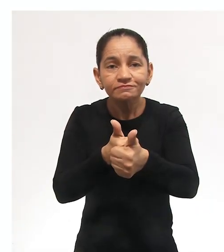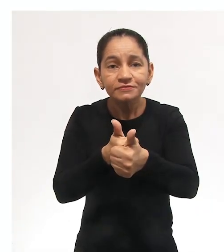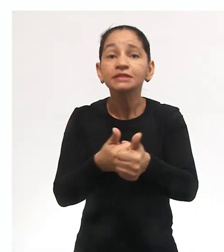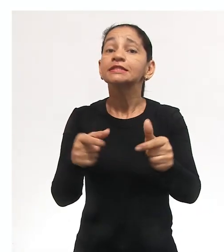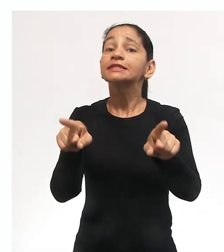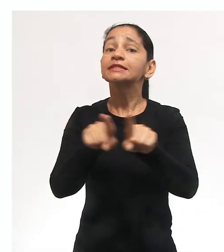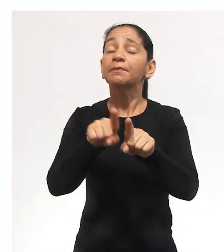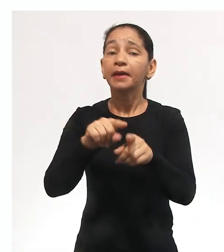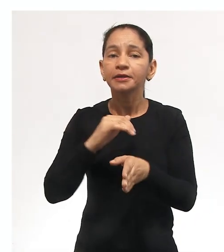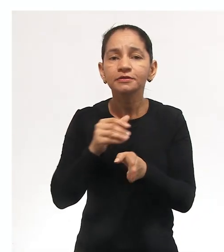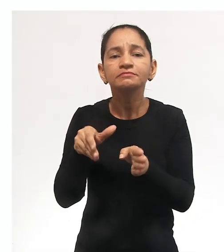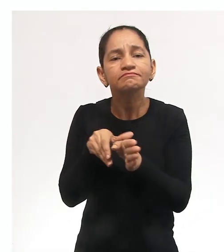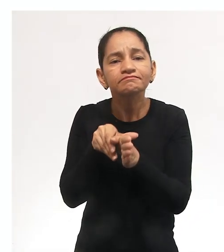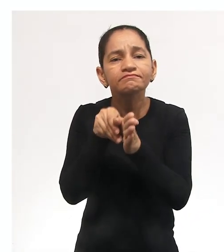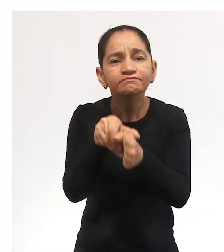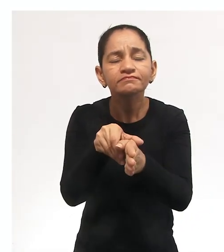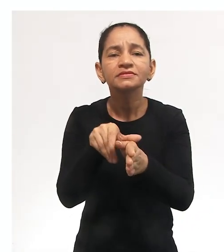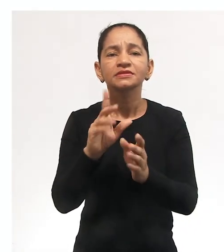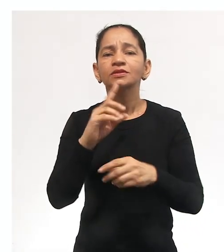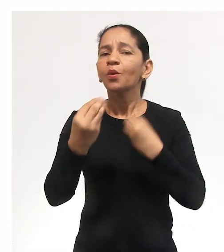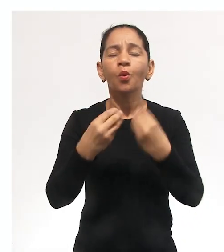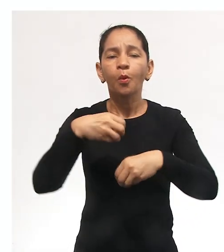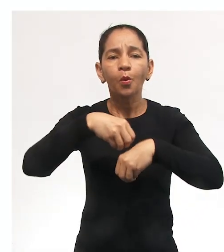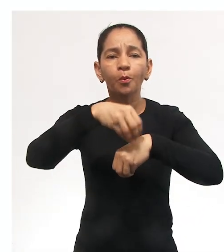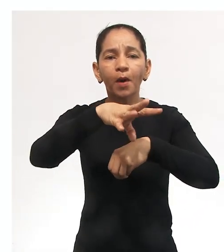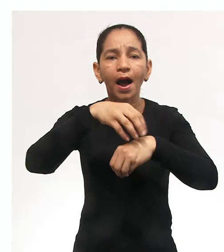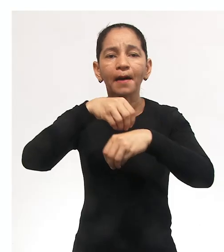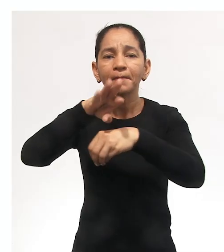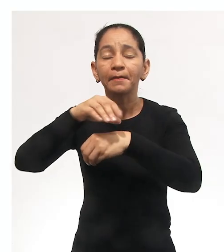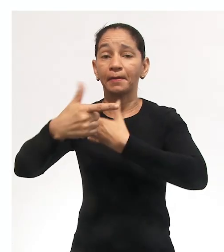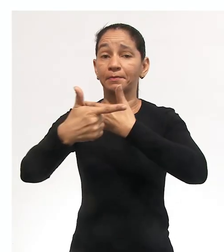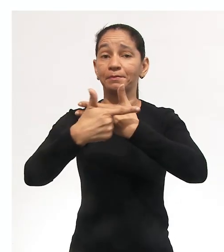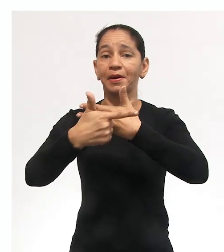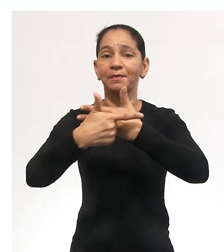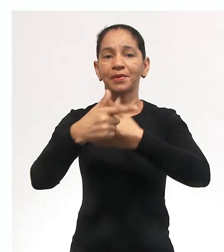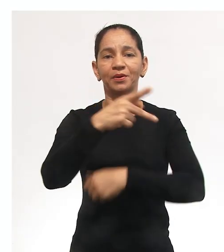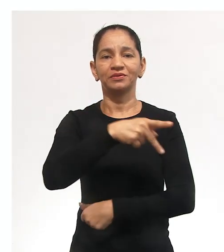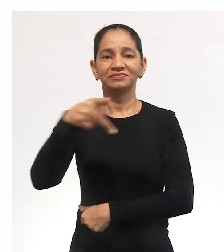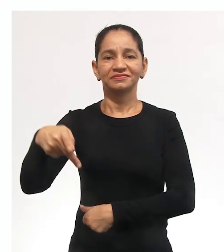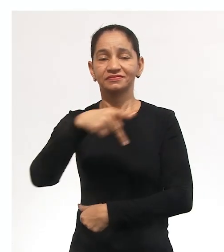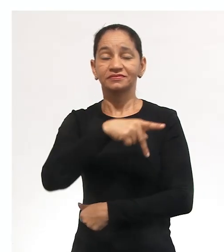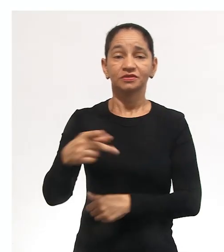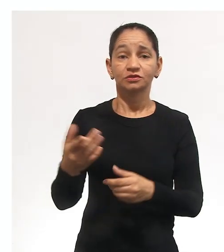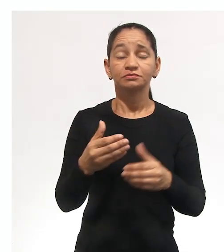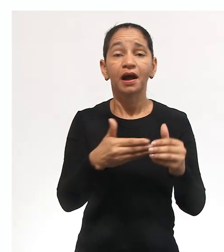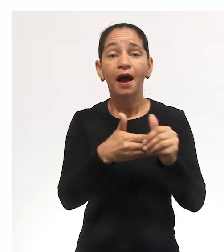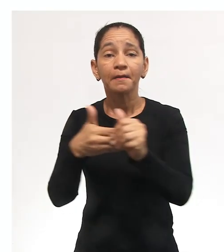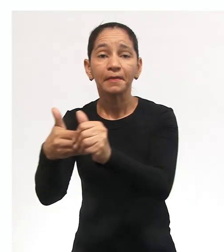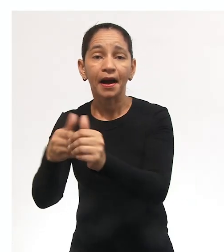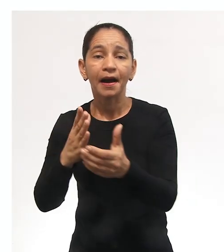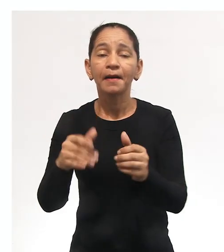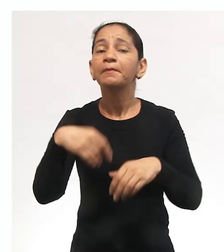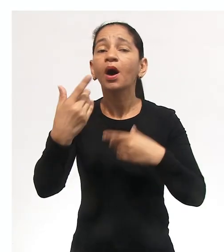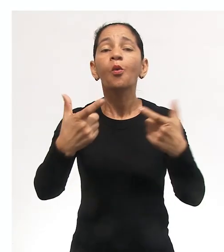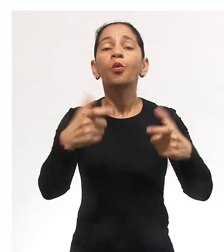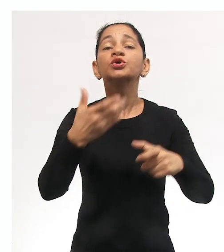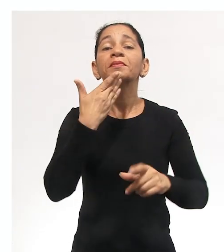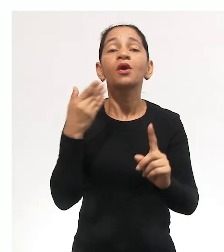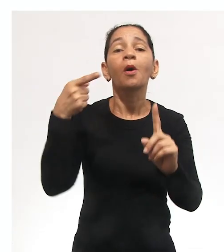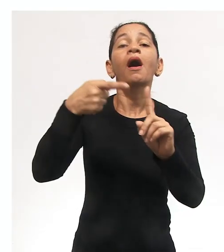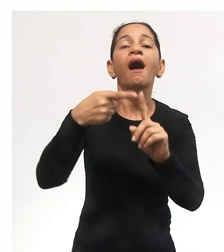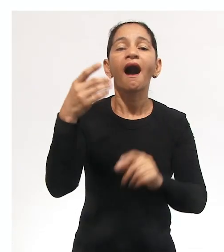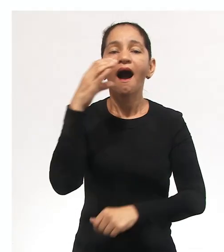interação ativa com o texto. O papel do professor como facilitador da